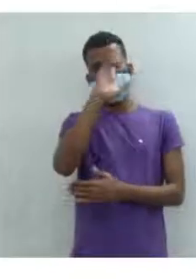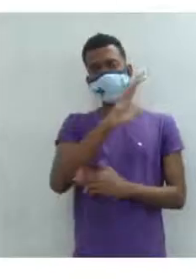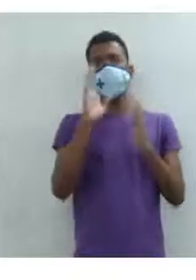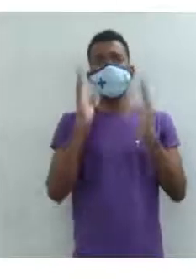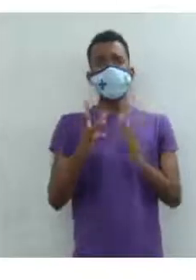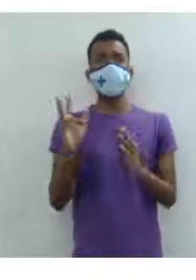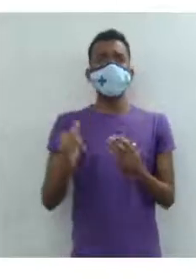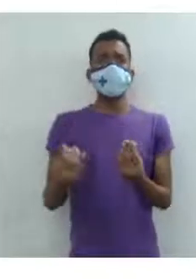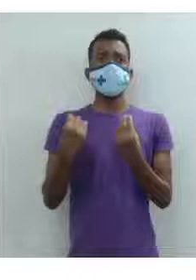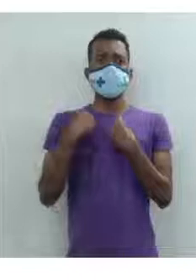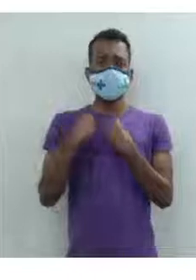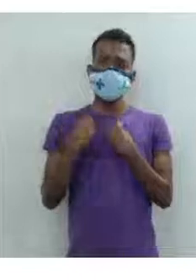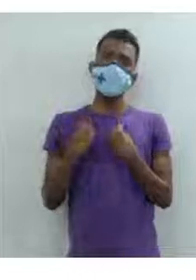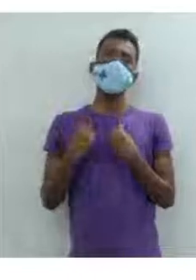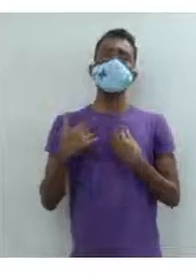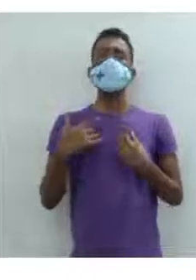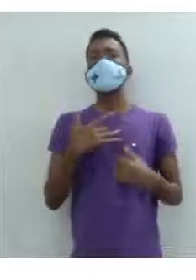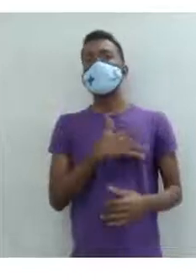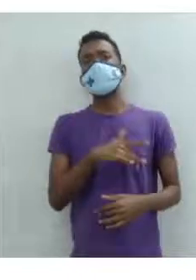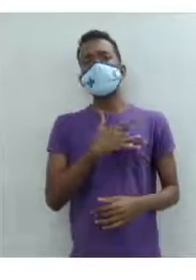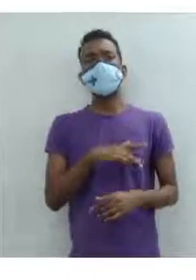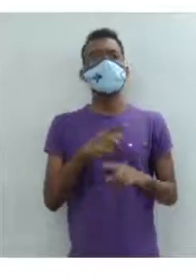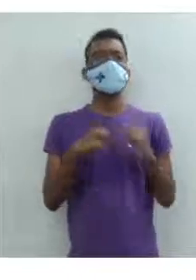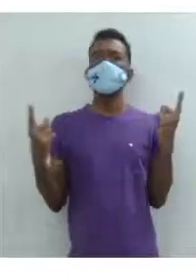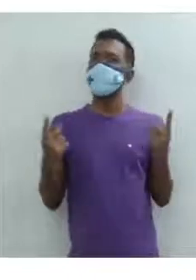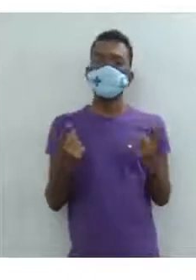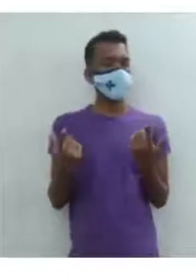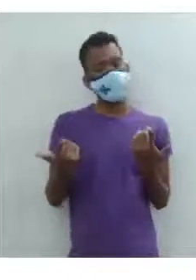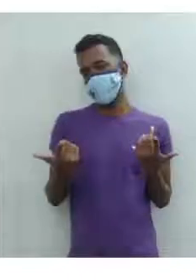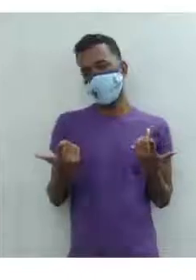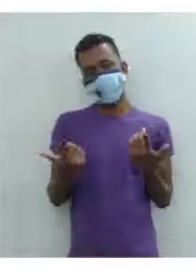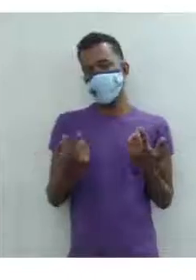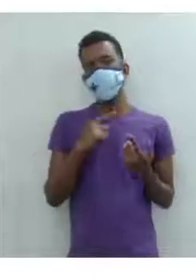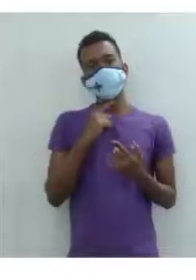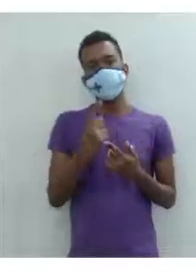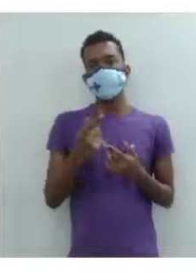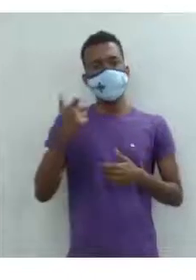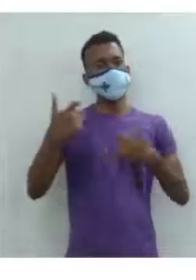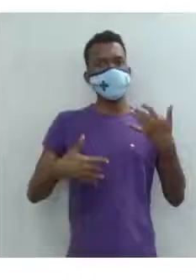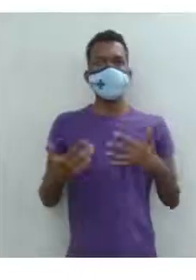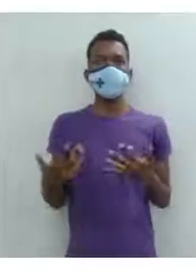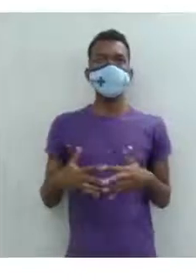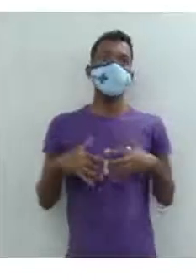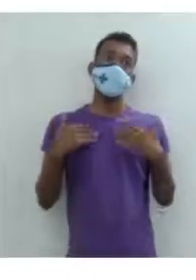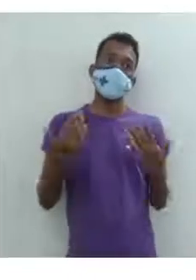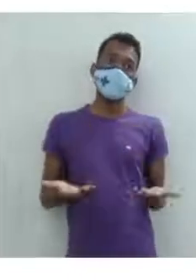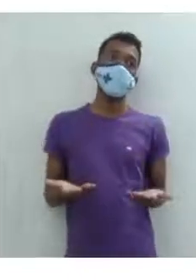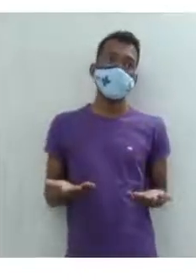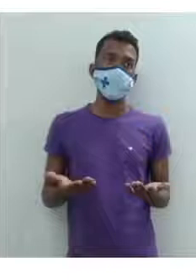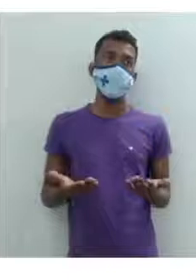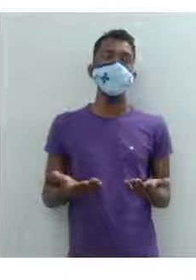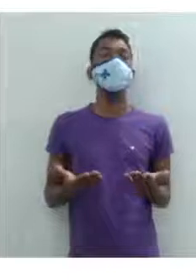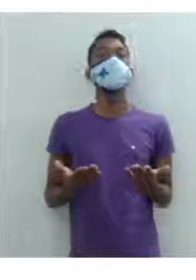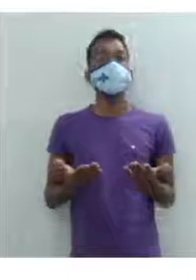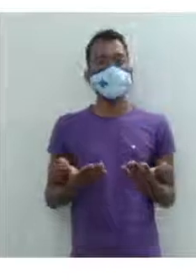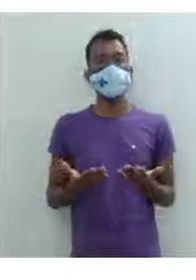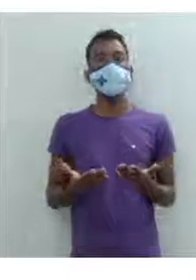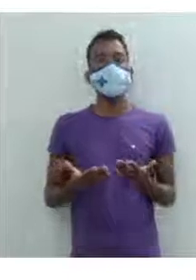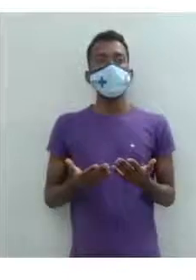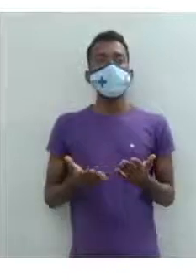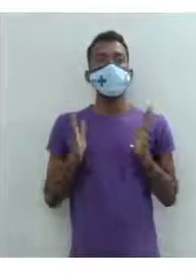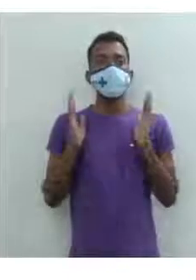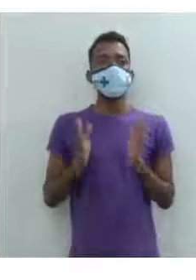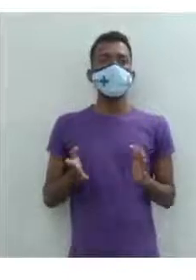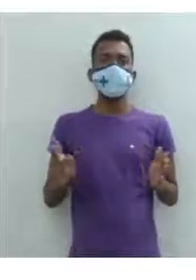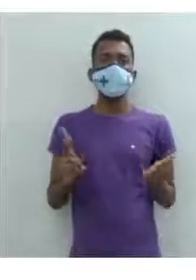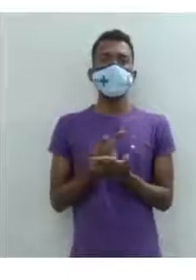ser lamentado, porém inevitável, né? Então, no entanto, o quadro começou a